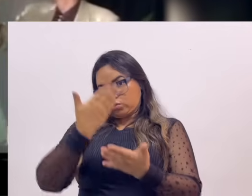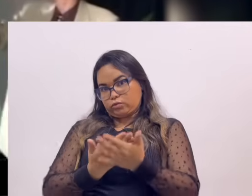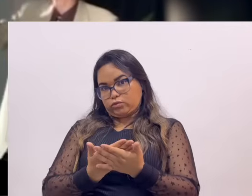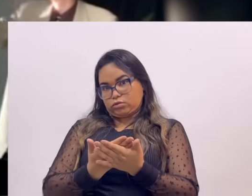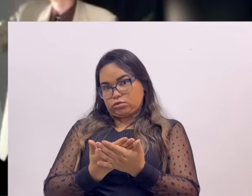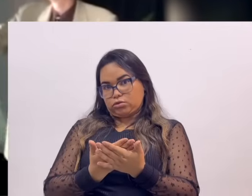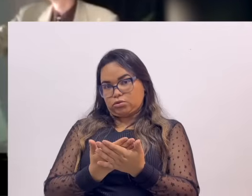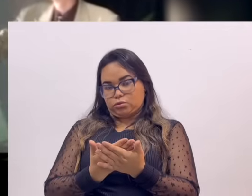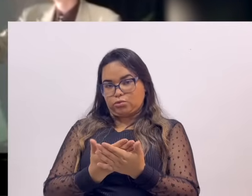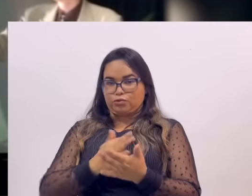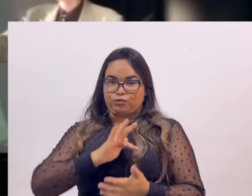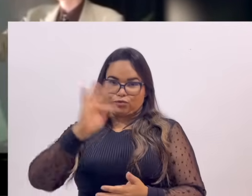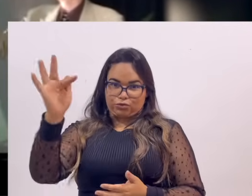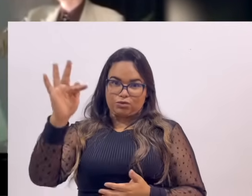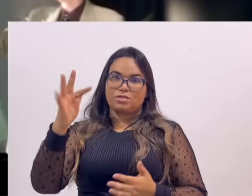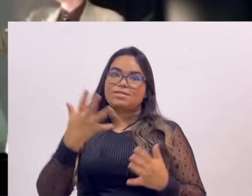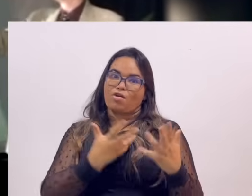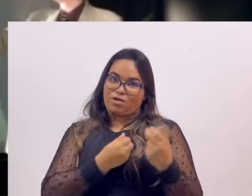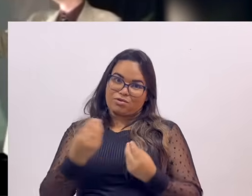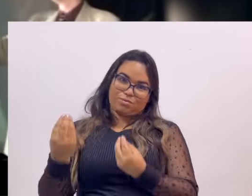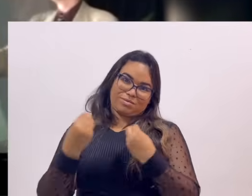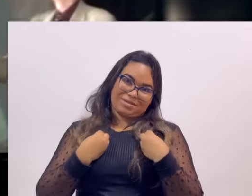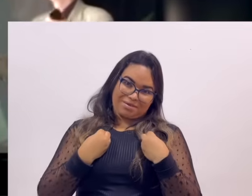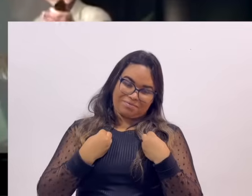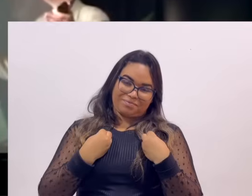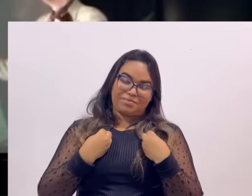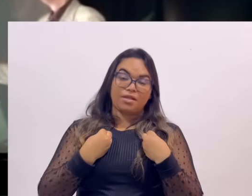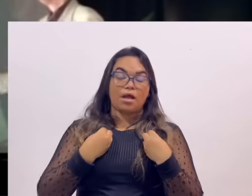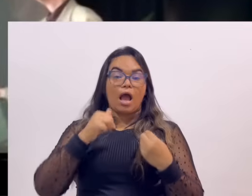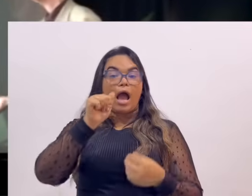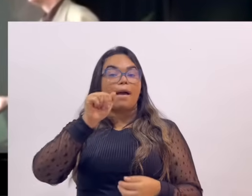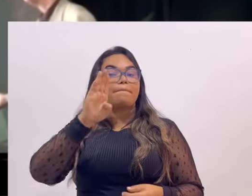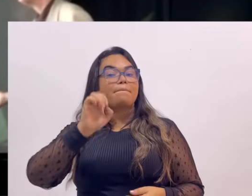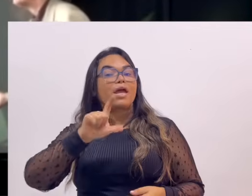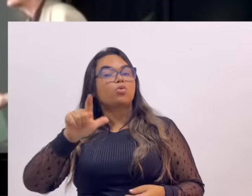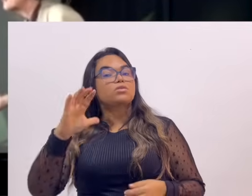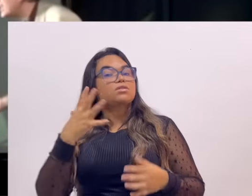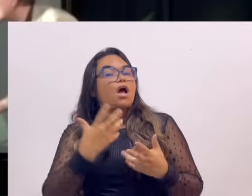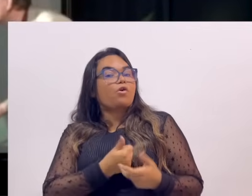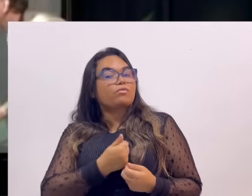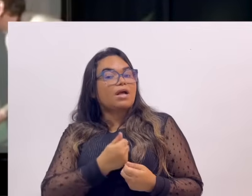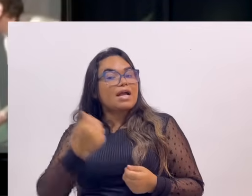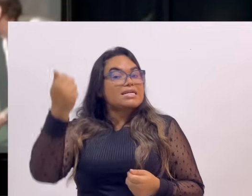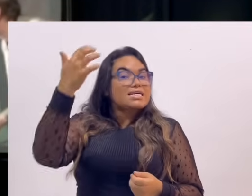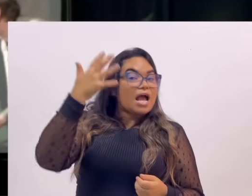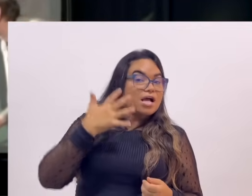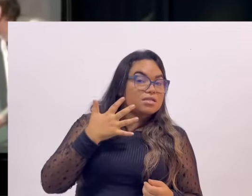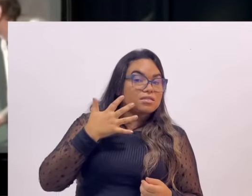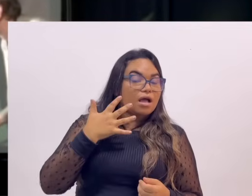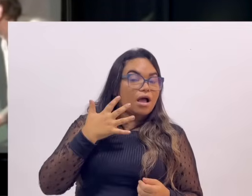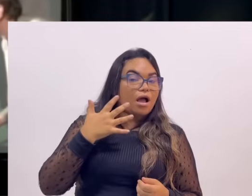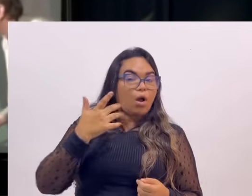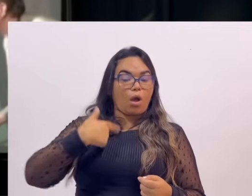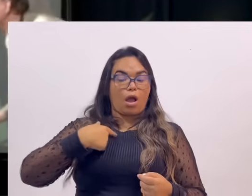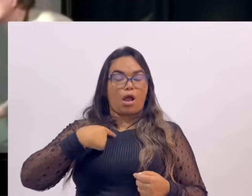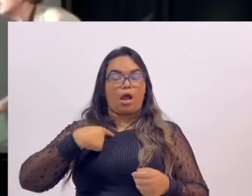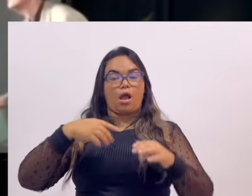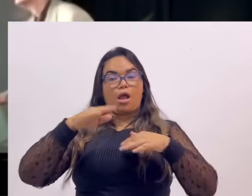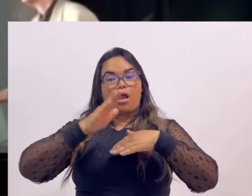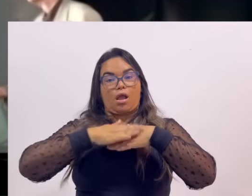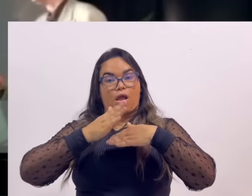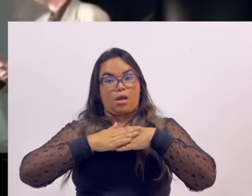do sangue do cordeiro. Ele foi salvo pela graça ou pelas obras? Já existia no Antigo Testamento graça? Sim ou não?